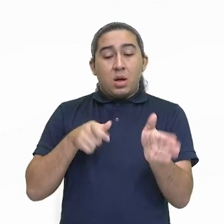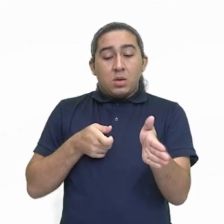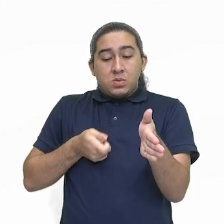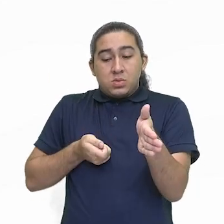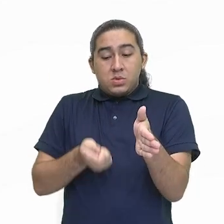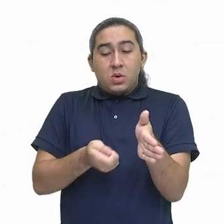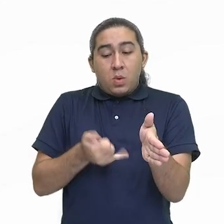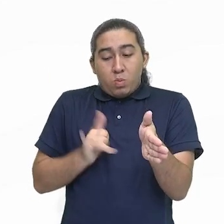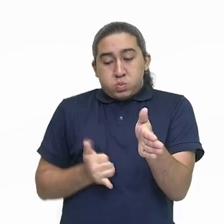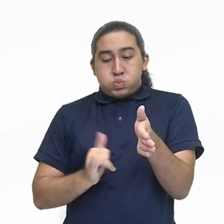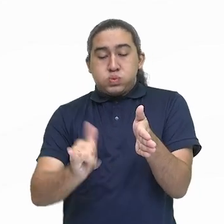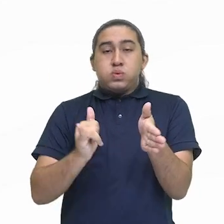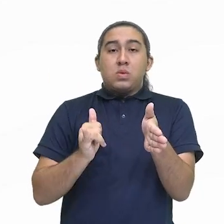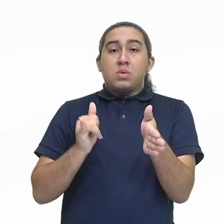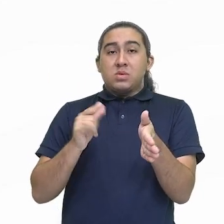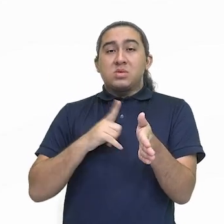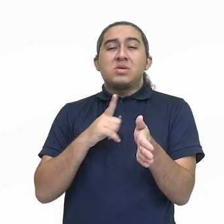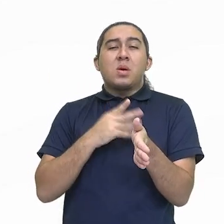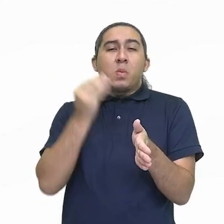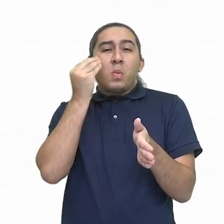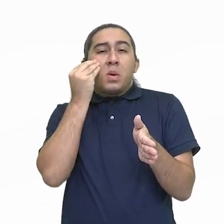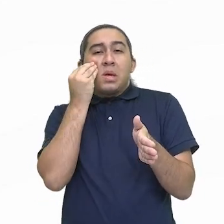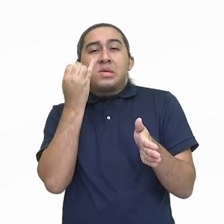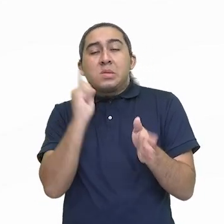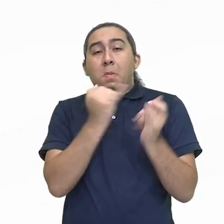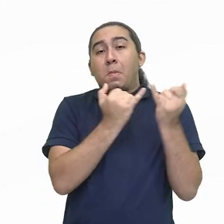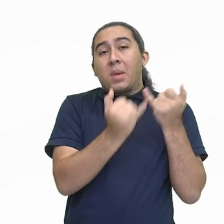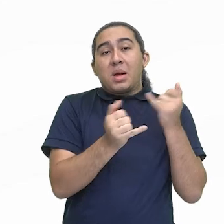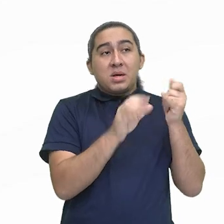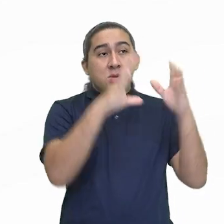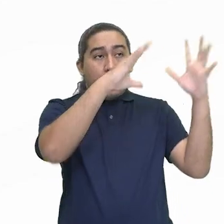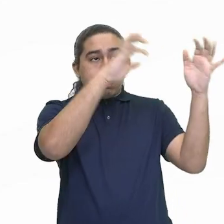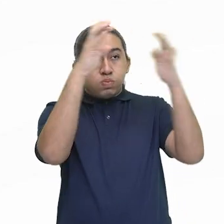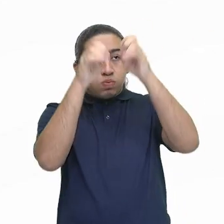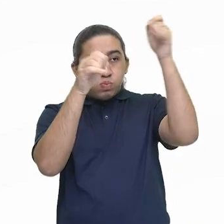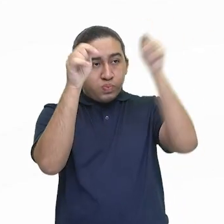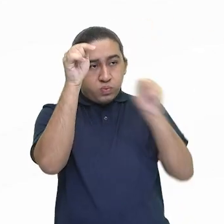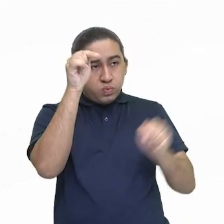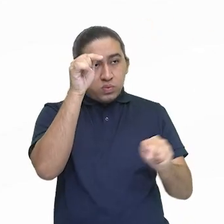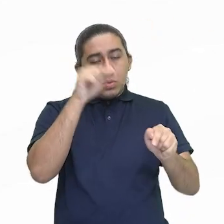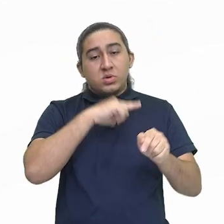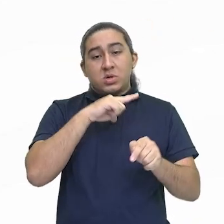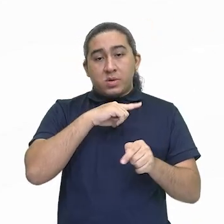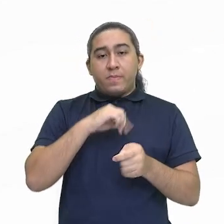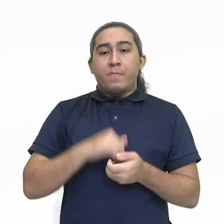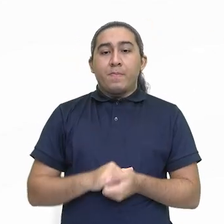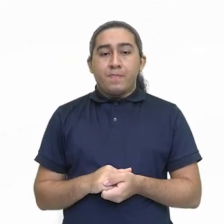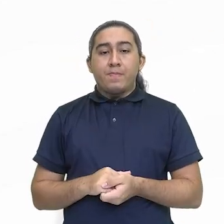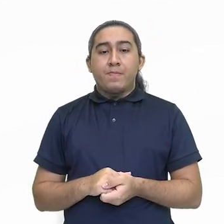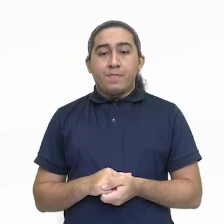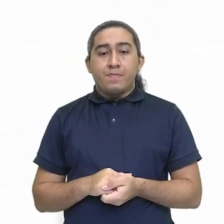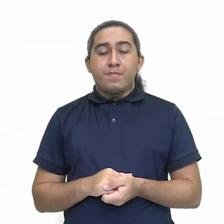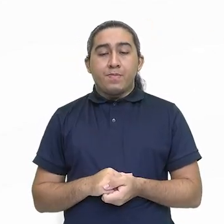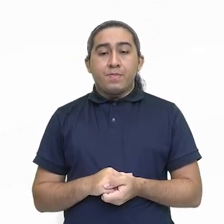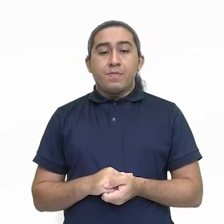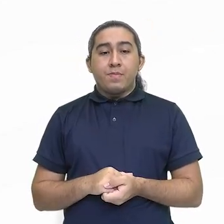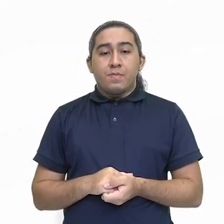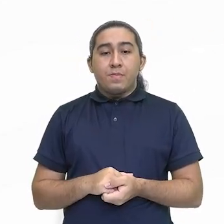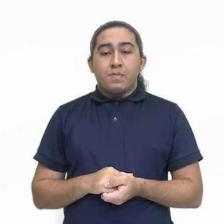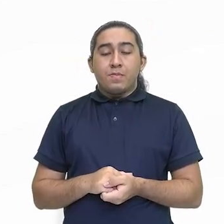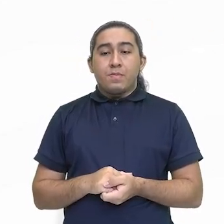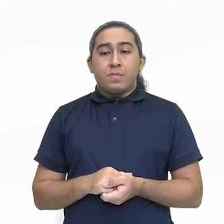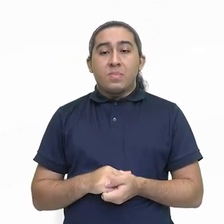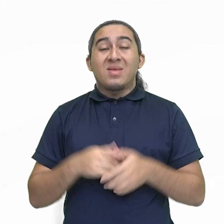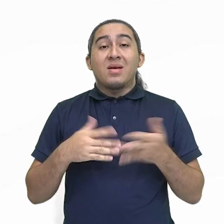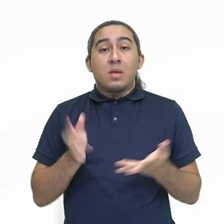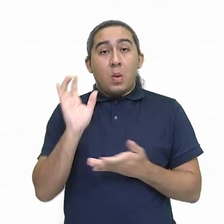que saíam das nuvens, né, daquele ambiente inóspito, que ocorriam naquela época na